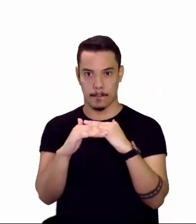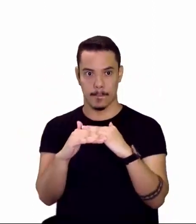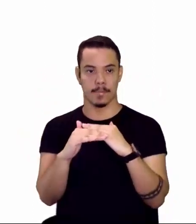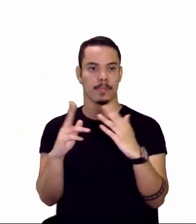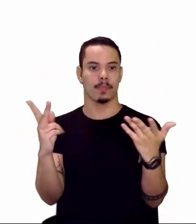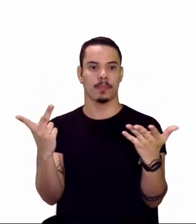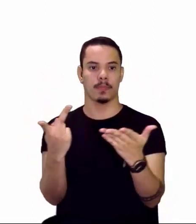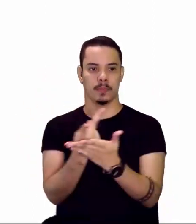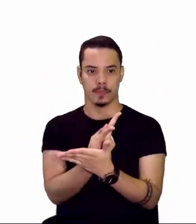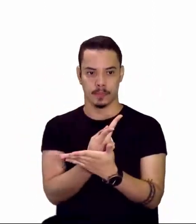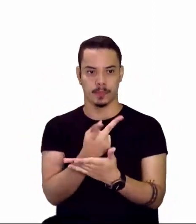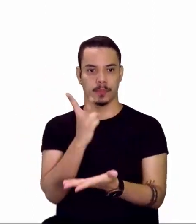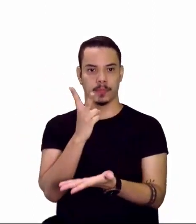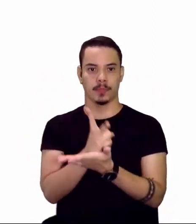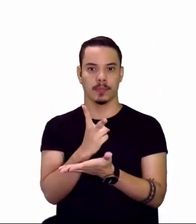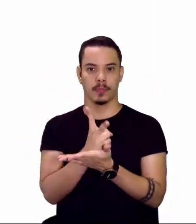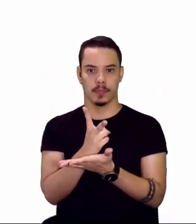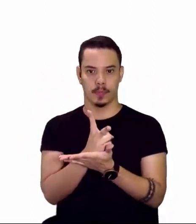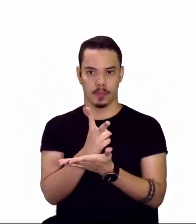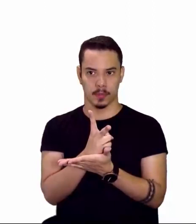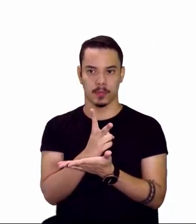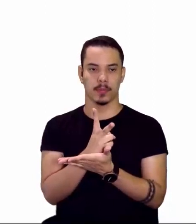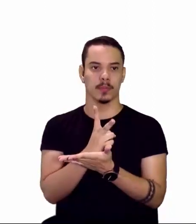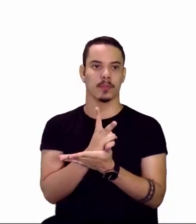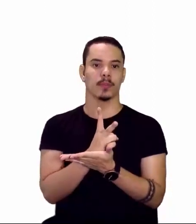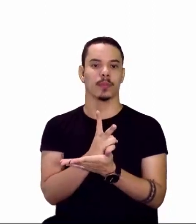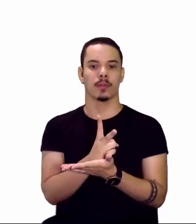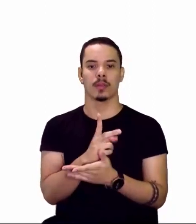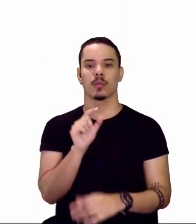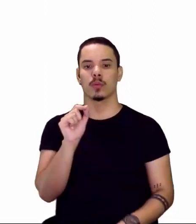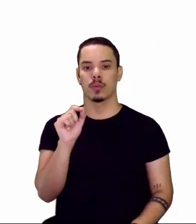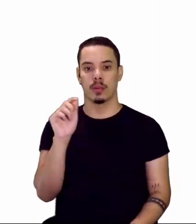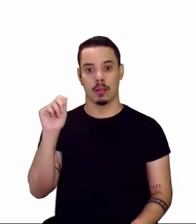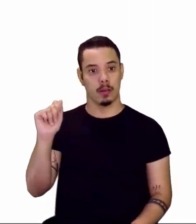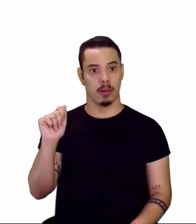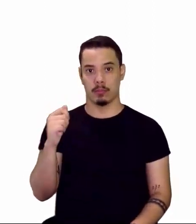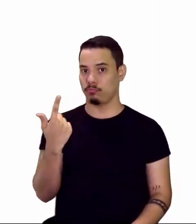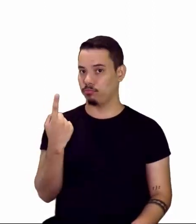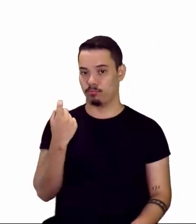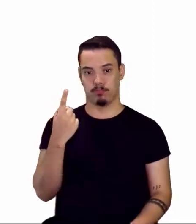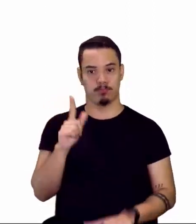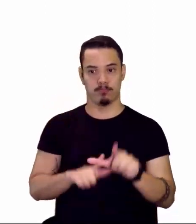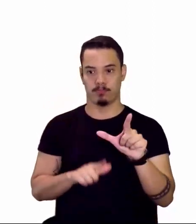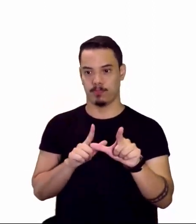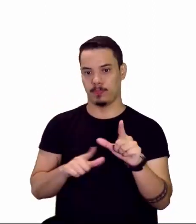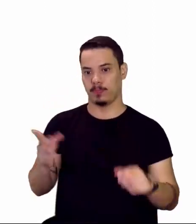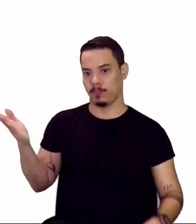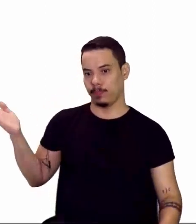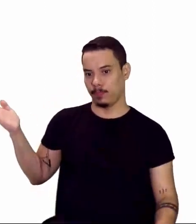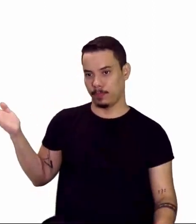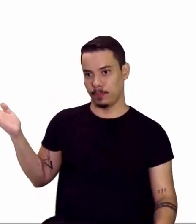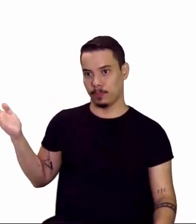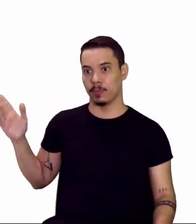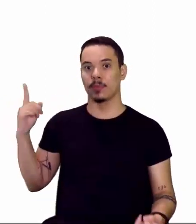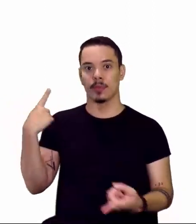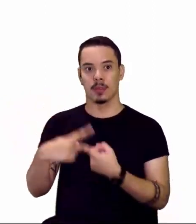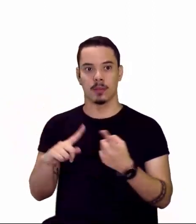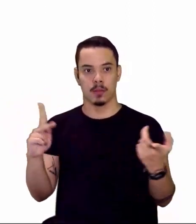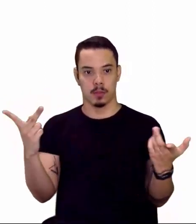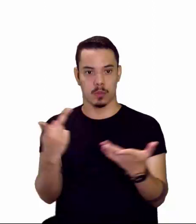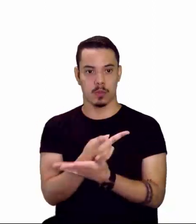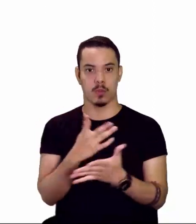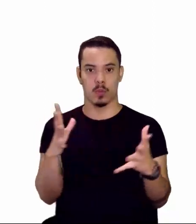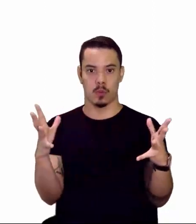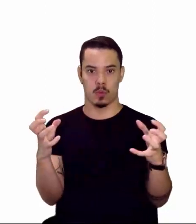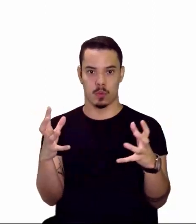que atinja o octeto, é exatamente A. Por quê? Porque houve contração de